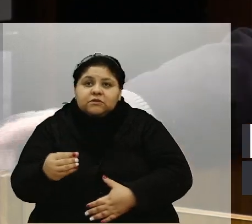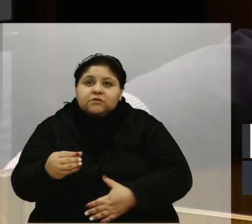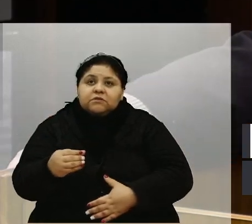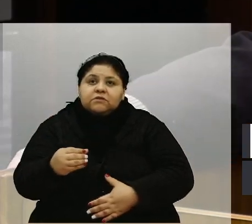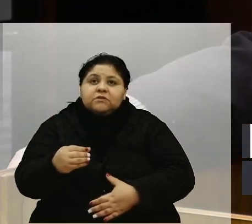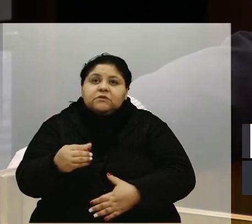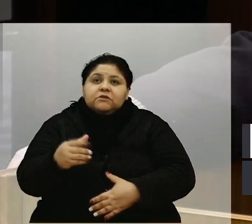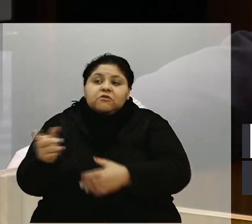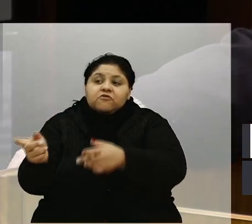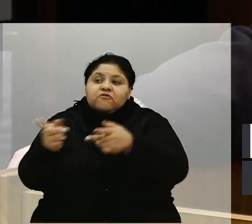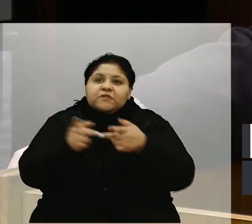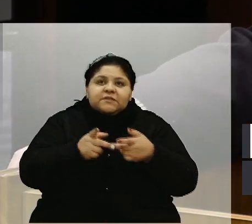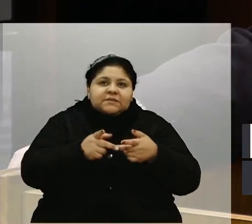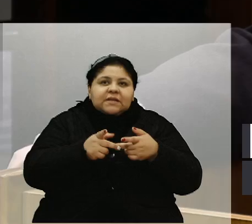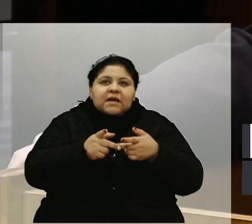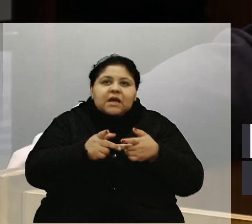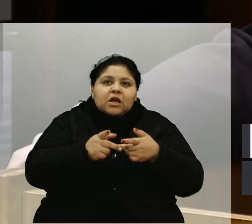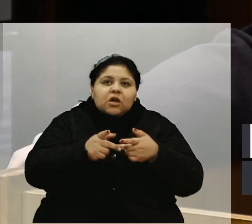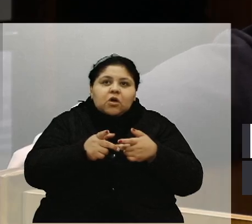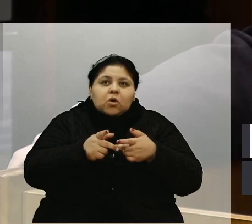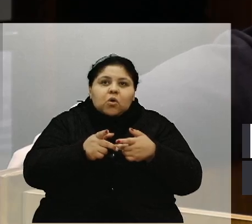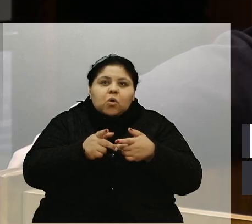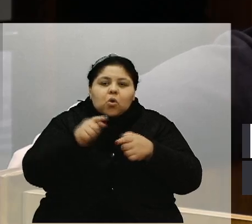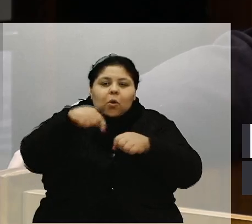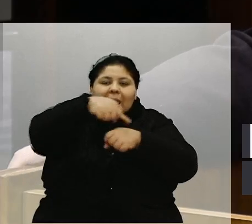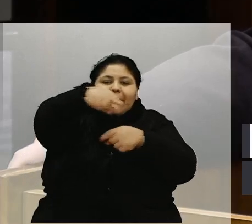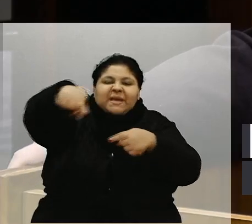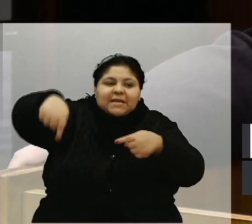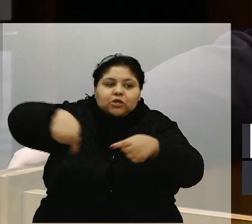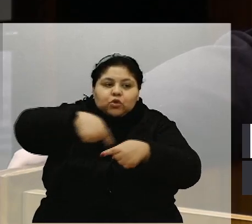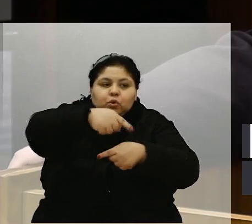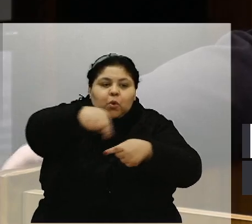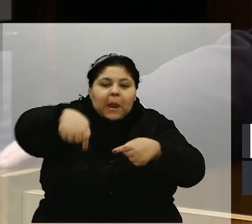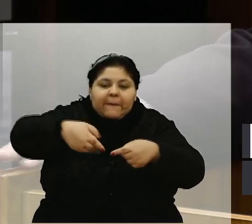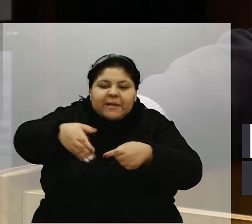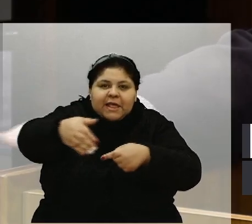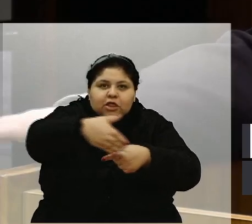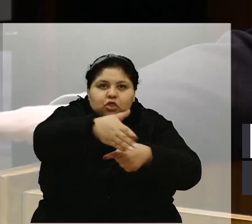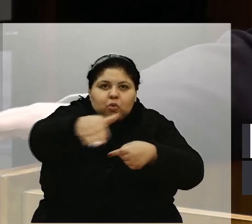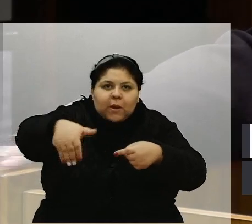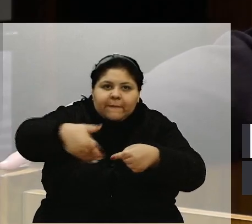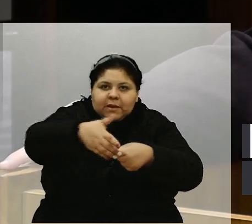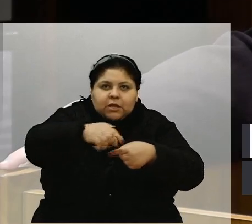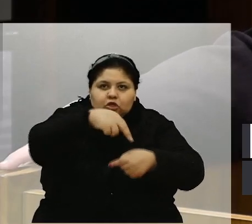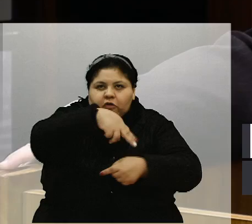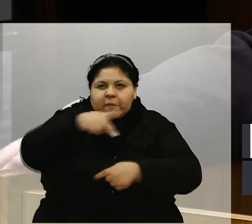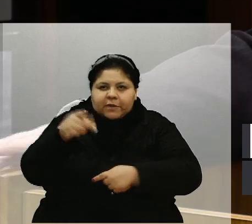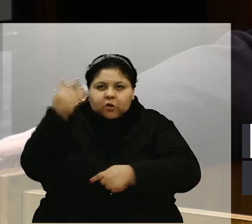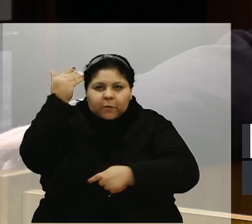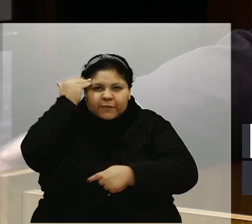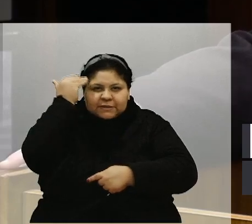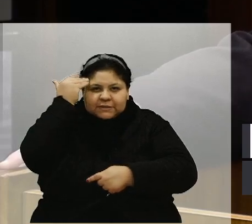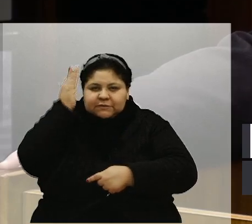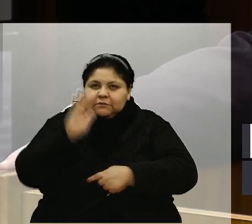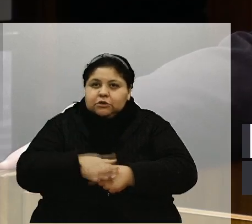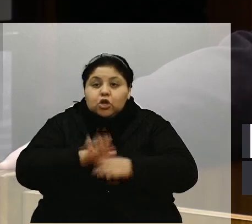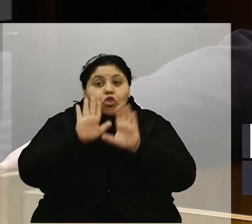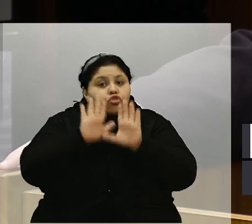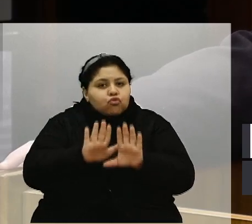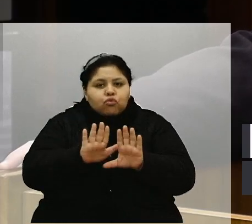Nova Petrópolis. Ou quando posso, tomar um café colonial. Parou tudo, gente. Parou tudo.